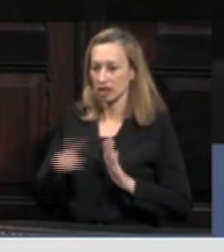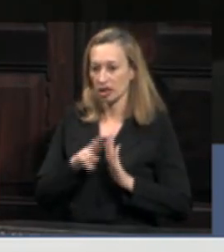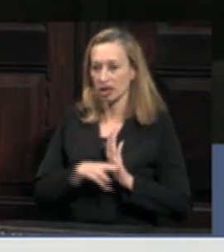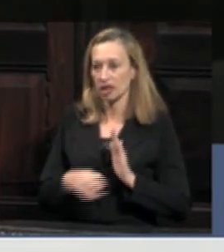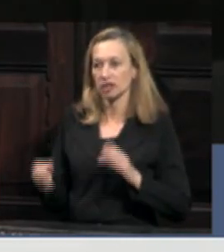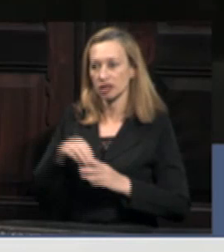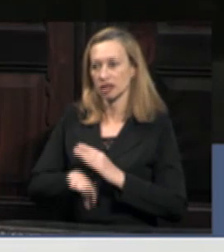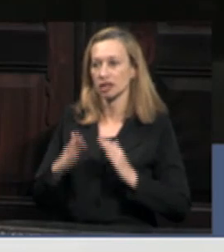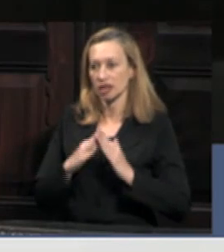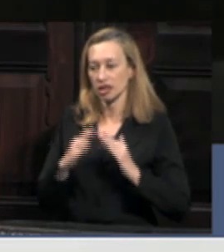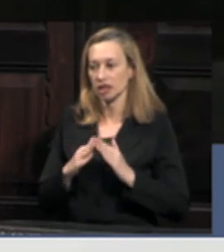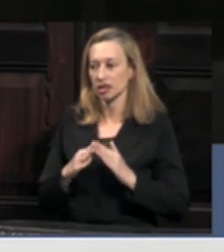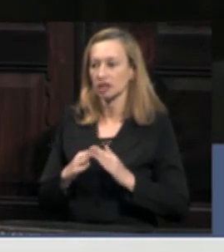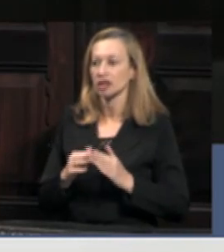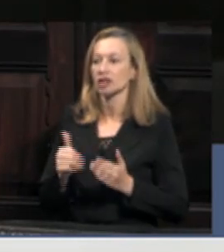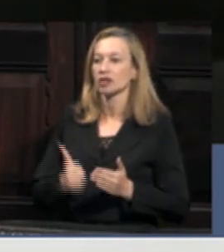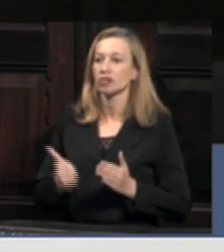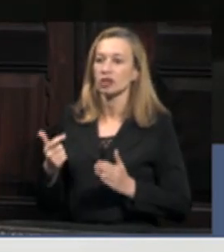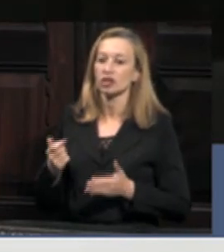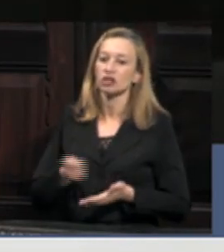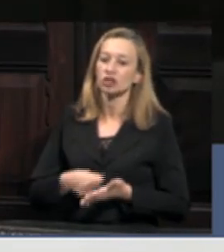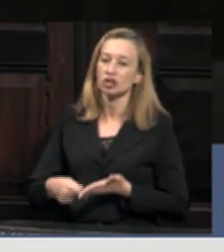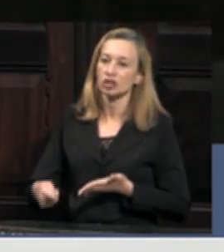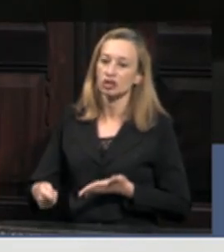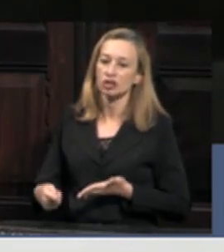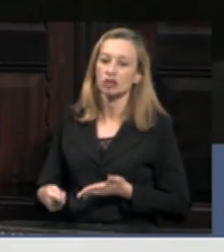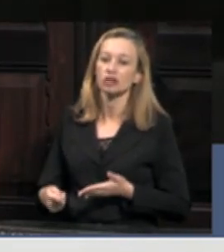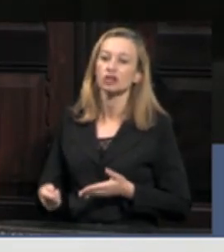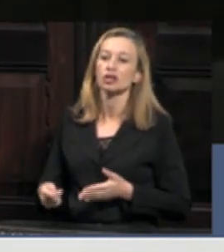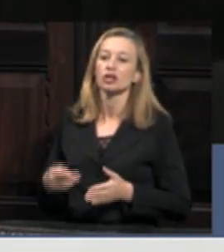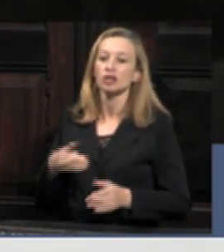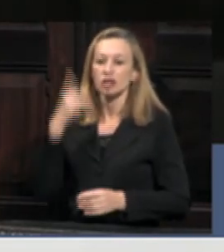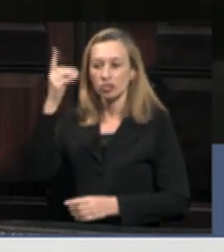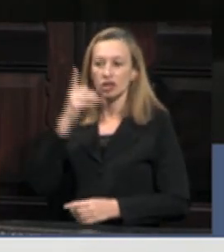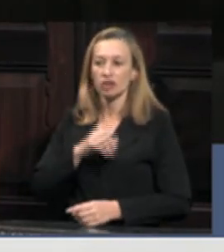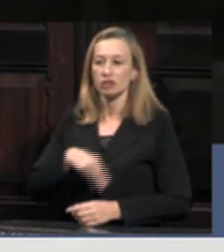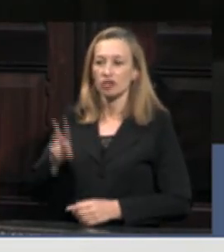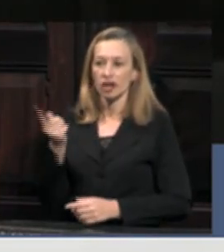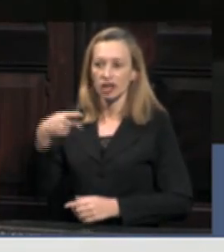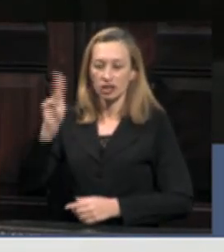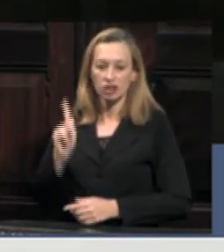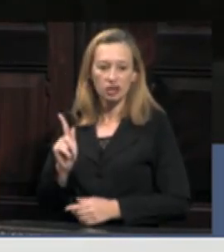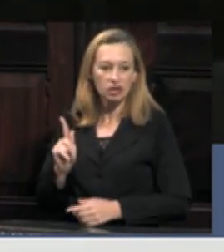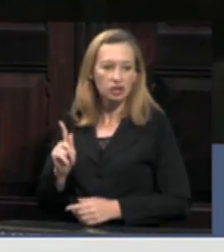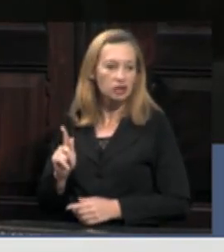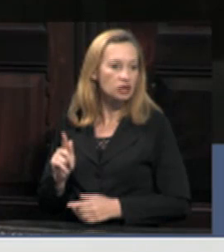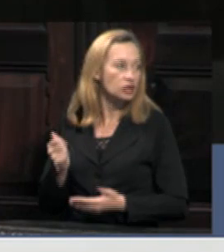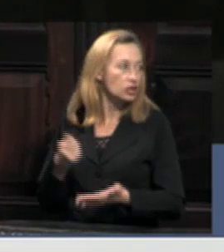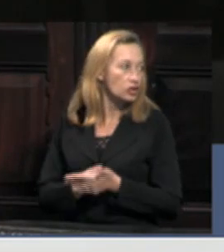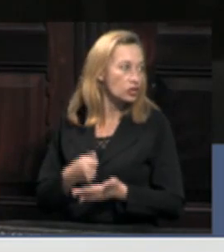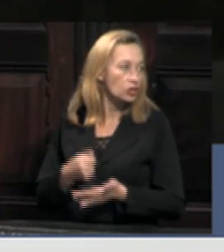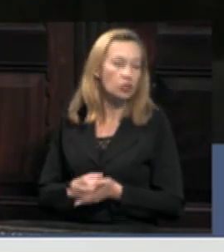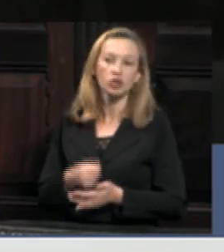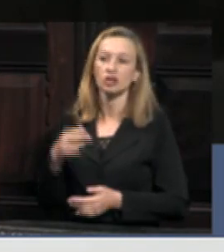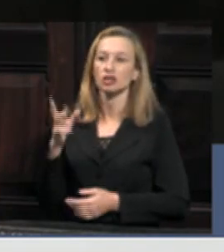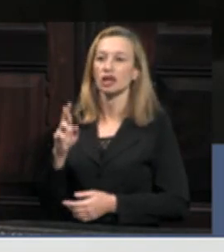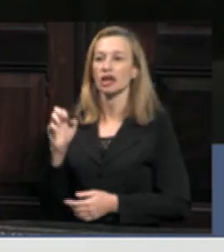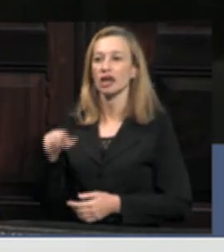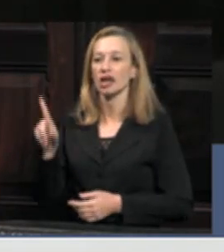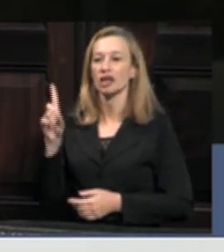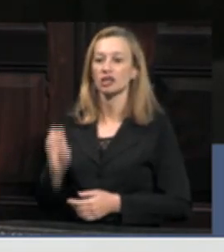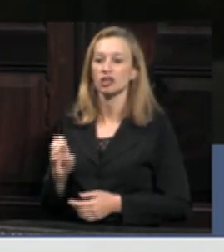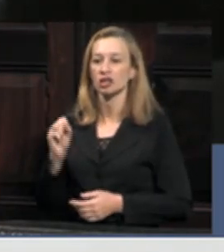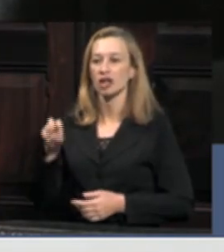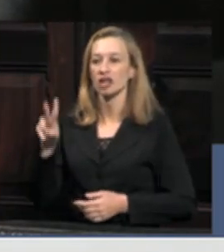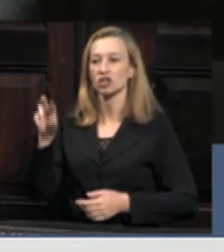primeira discussão, projeto de lei 24/2015, autoria do deputado Wagner Montes Aquel Teixeira, que dispõe sobre a proibição de cobrança de tarifa de esgoto incidente sobre